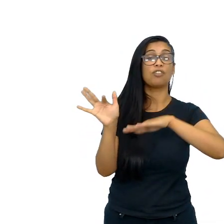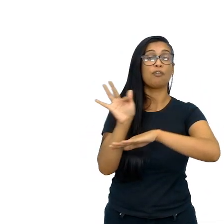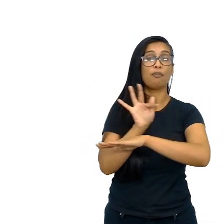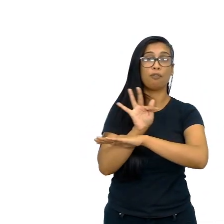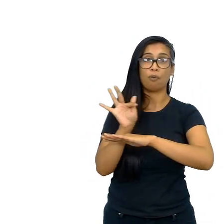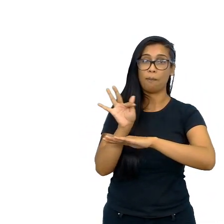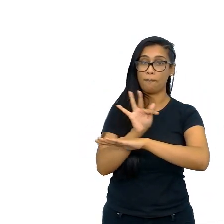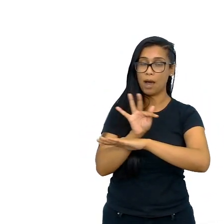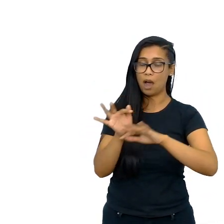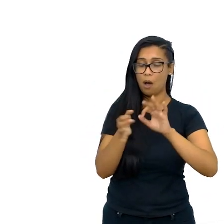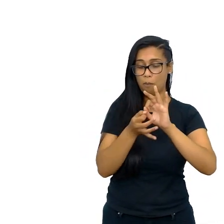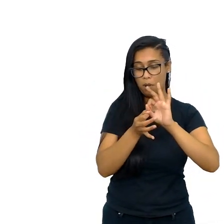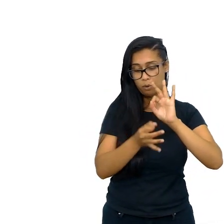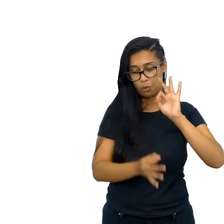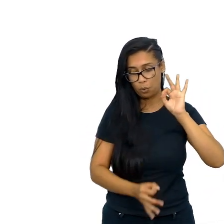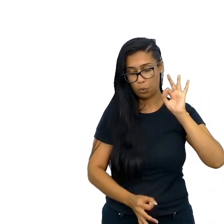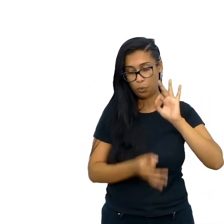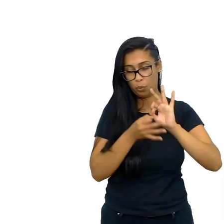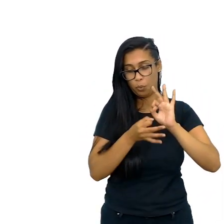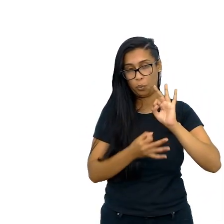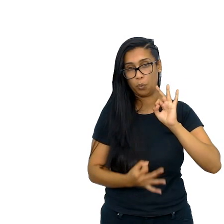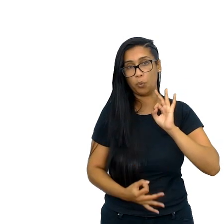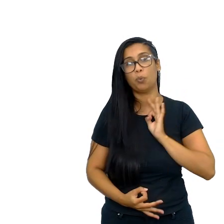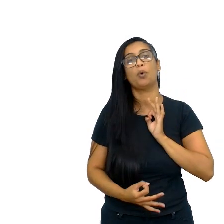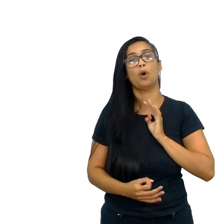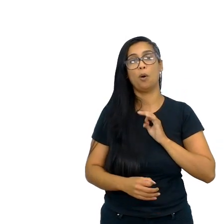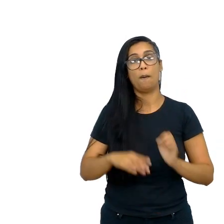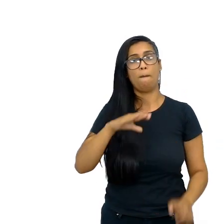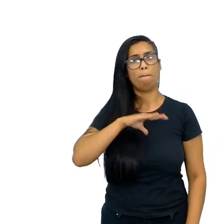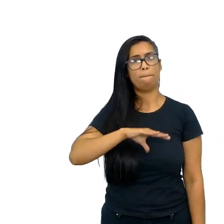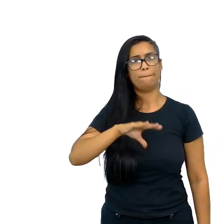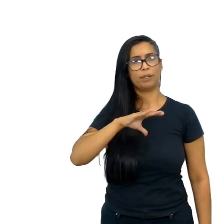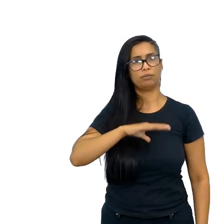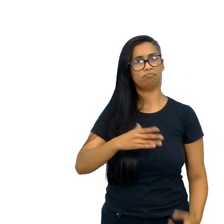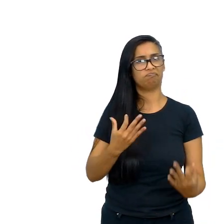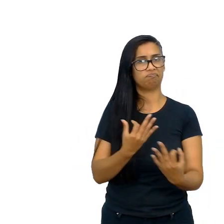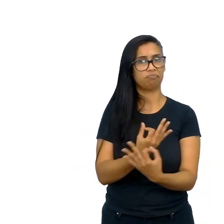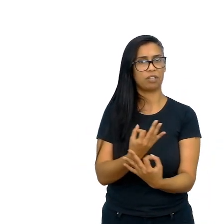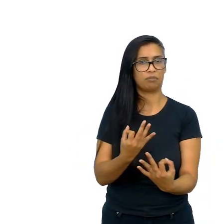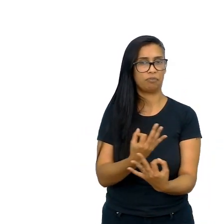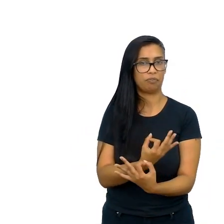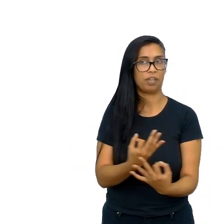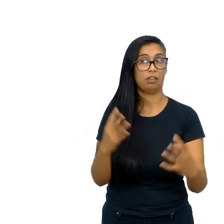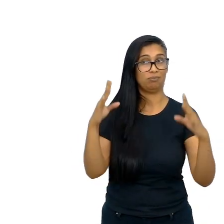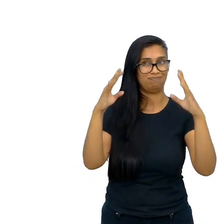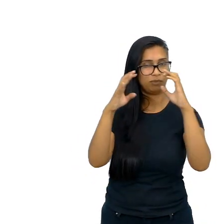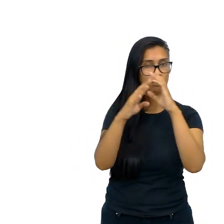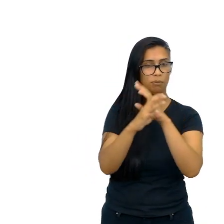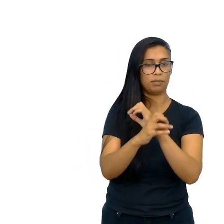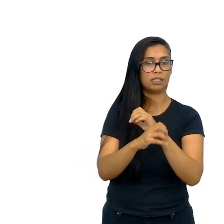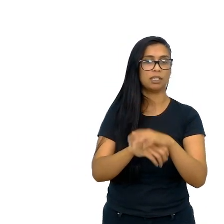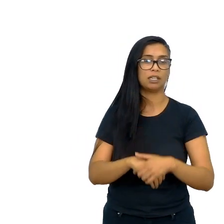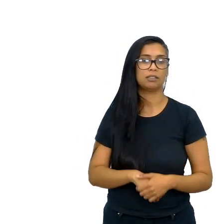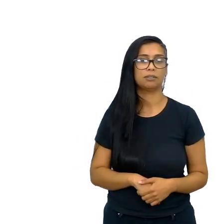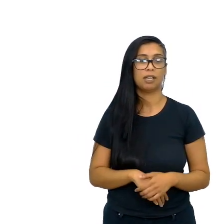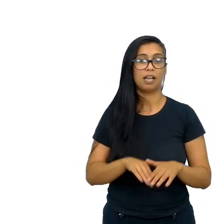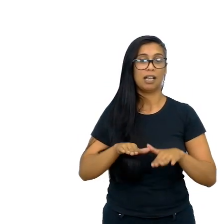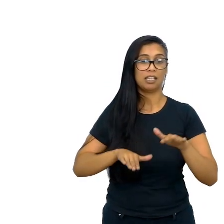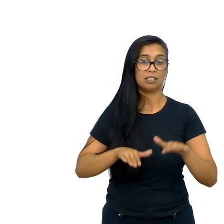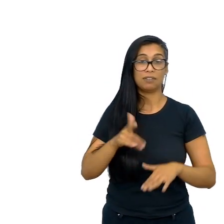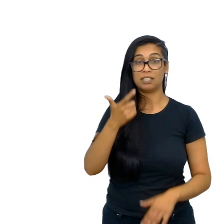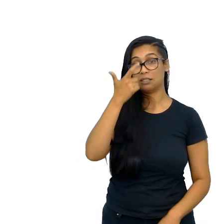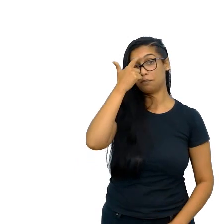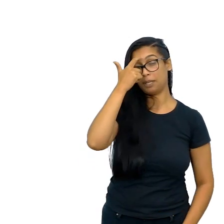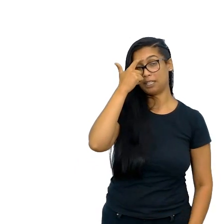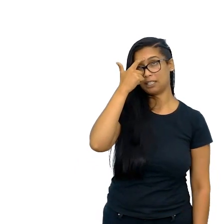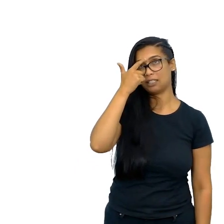longos, né, com orações subordinadas, uso de pronomes mais complexos, Quando pensamos em coesão, as retomadas